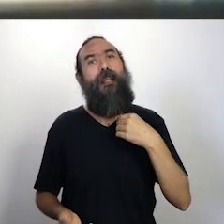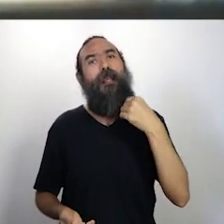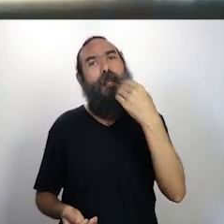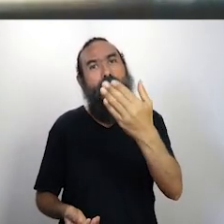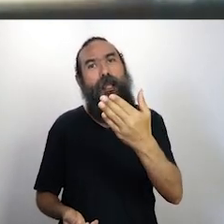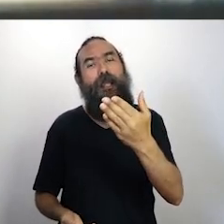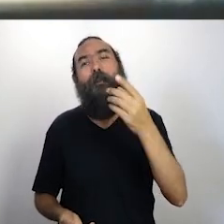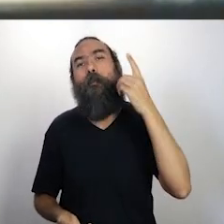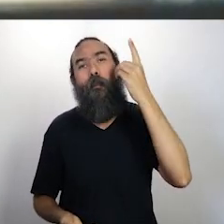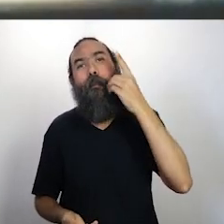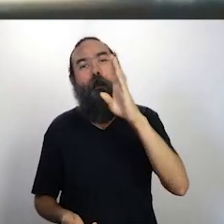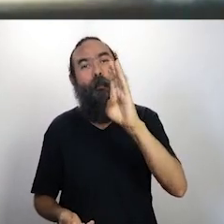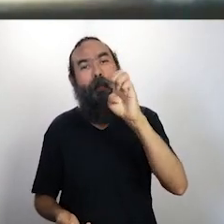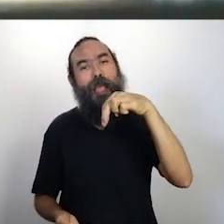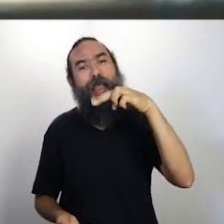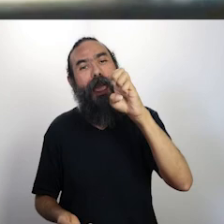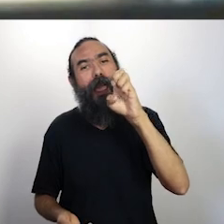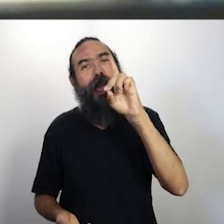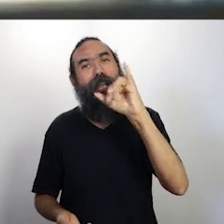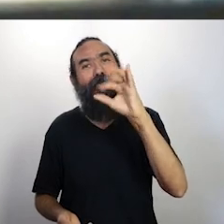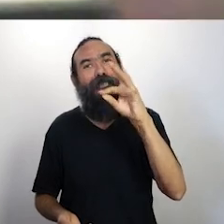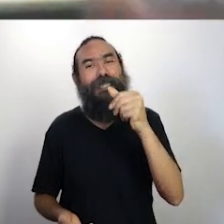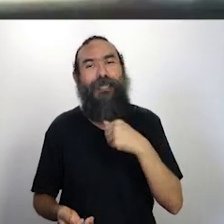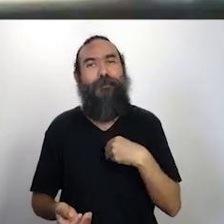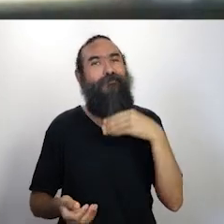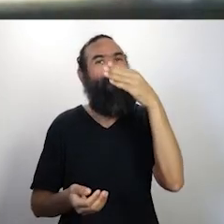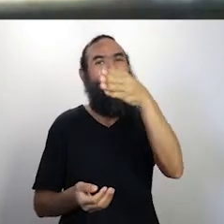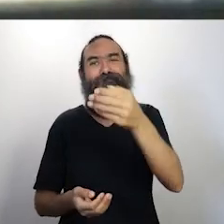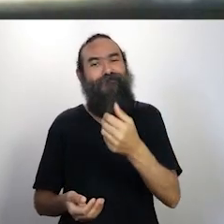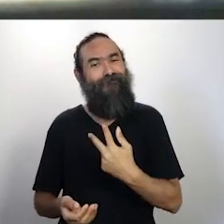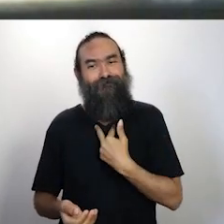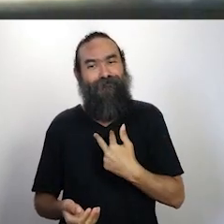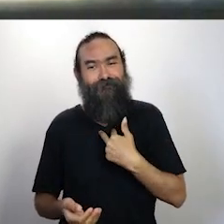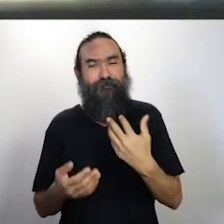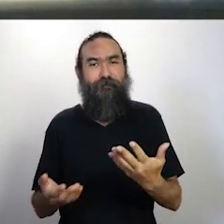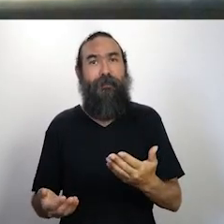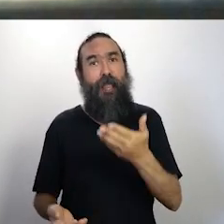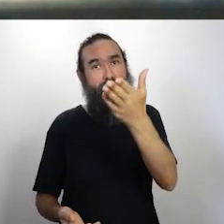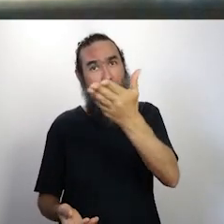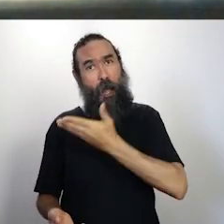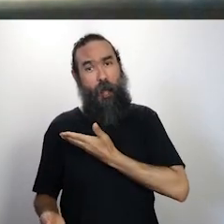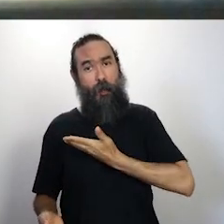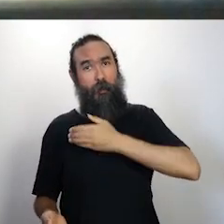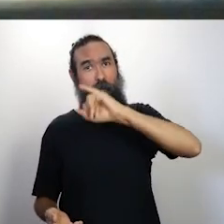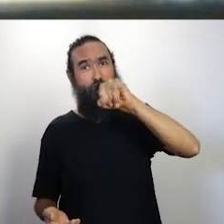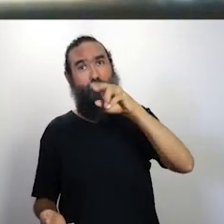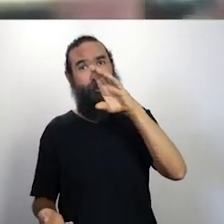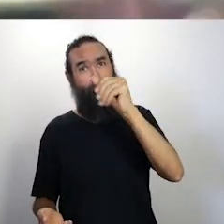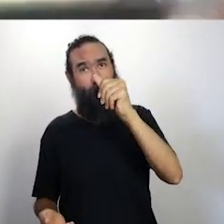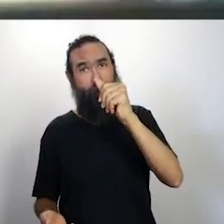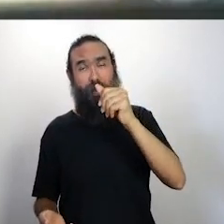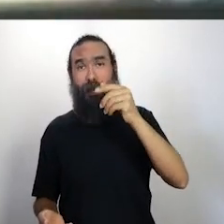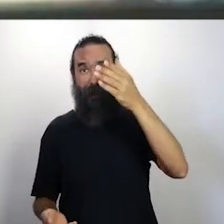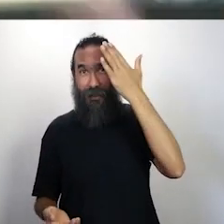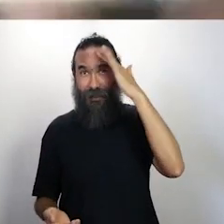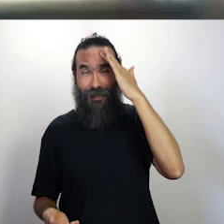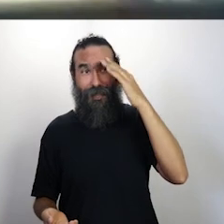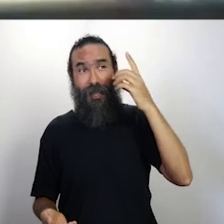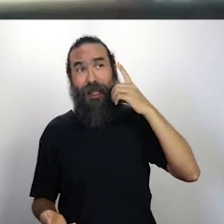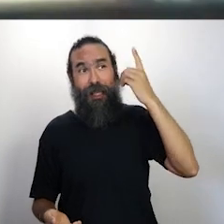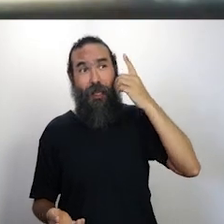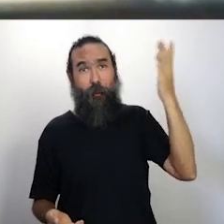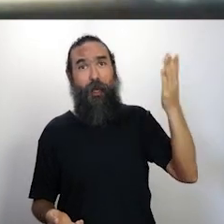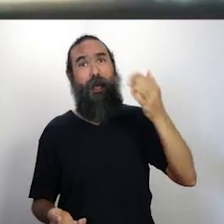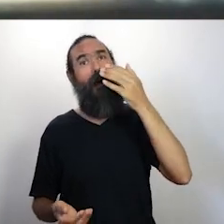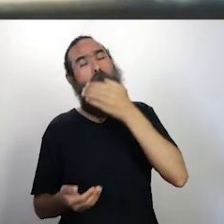trabalho ligou para saber como a gente estava falei que estamos indo bem que estava que o nosso companheiro Juca Ferreira aqui ela mandou um beijo um abração